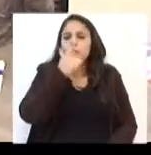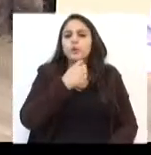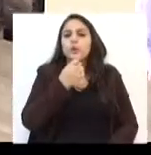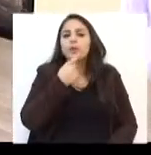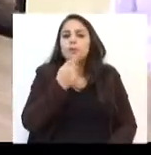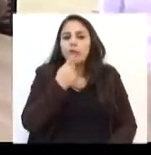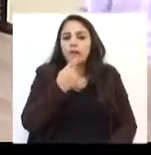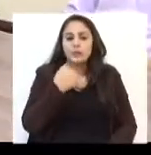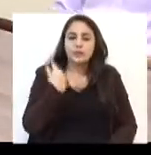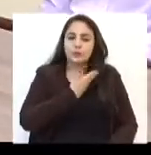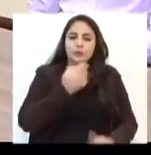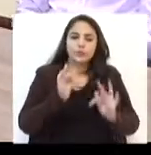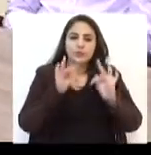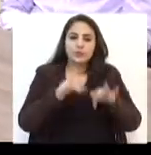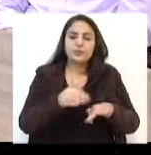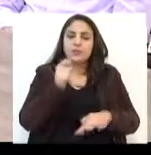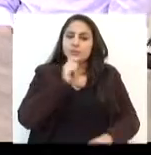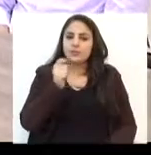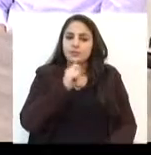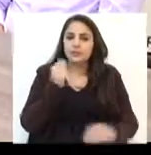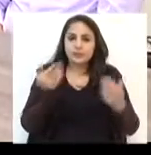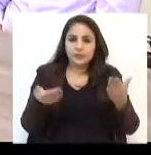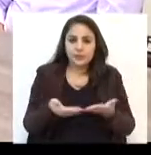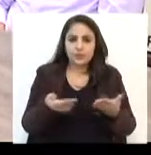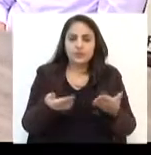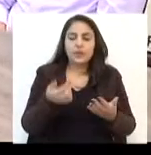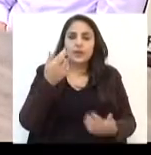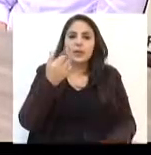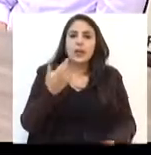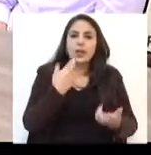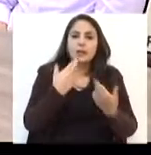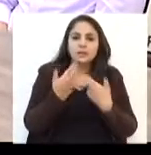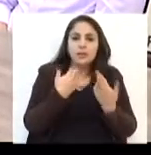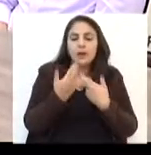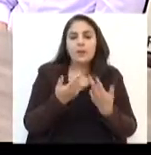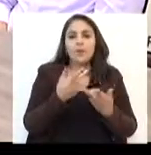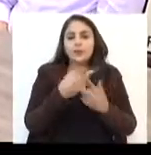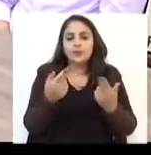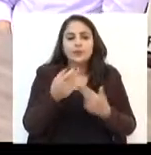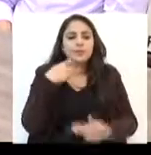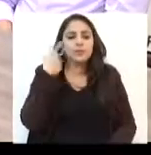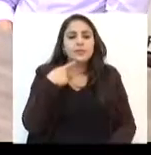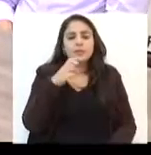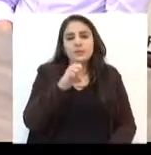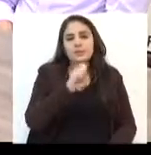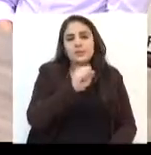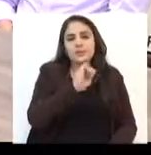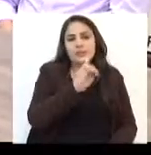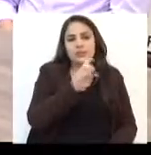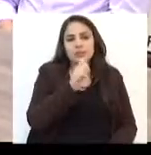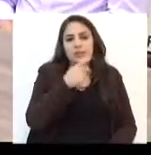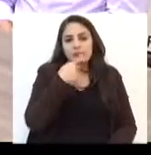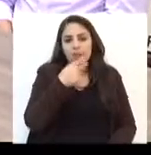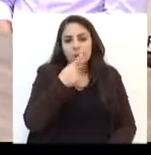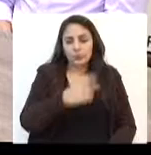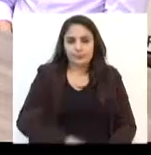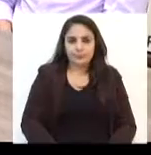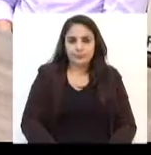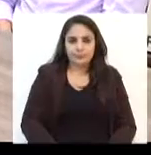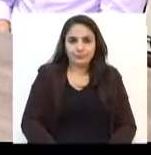sua mensagem para a gente encerrar a entrevista de hoje, em resposta também até mesmo ao que o vereador Sidney Ávila acaba de